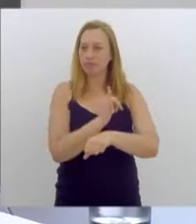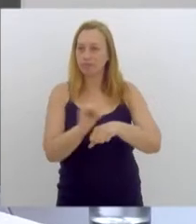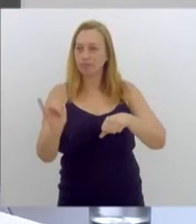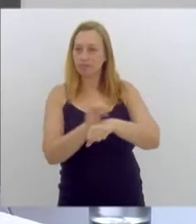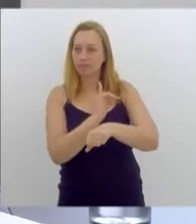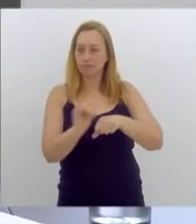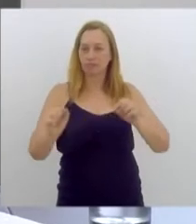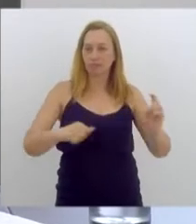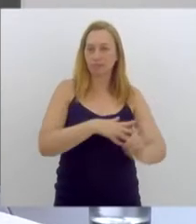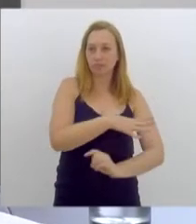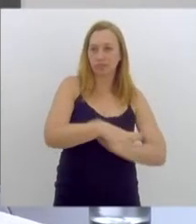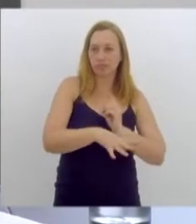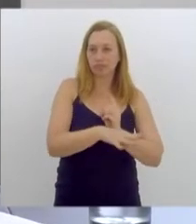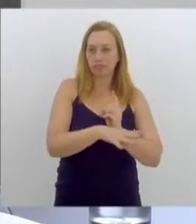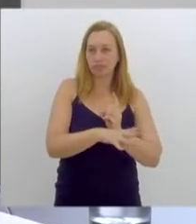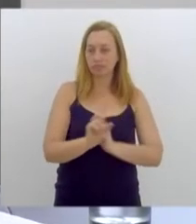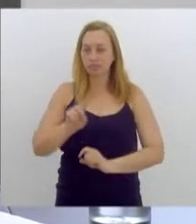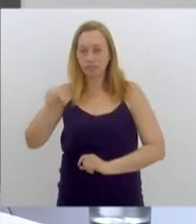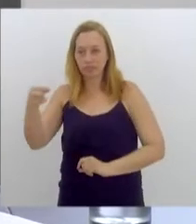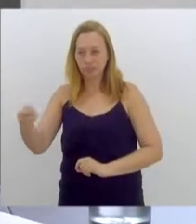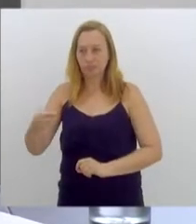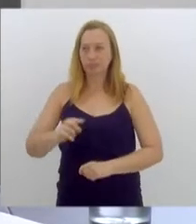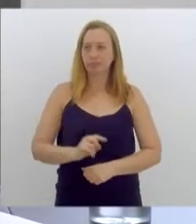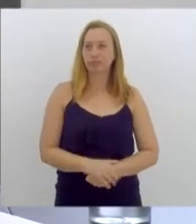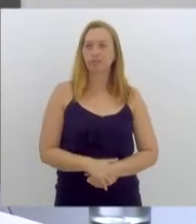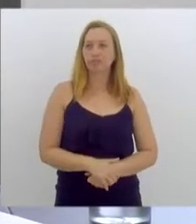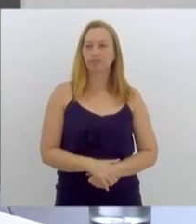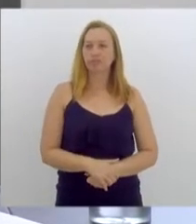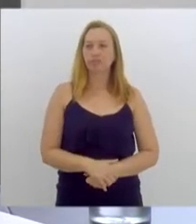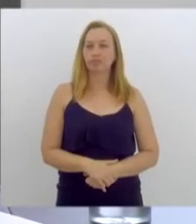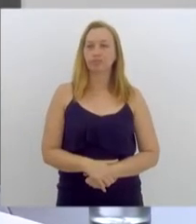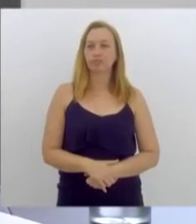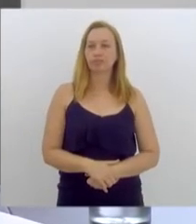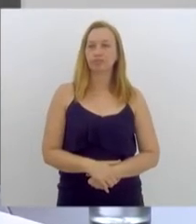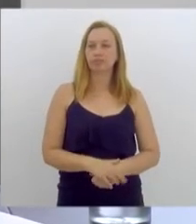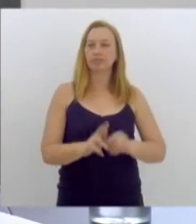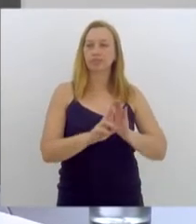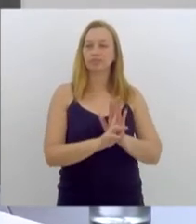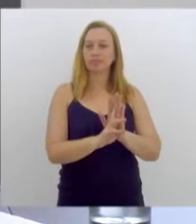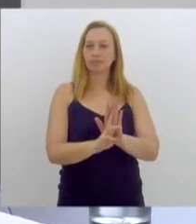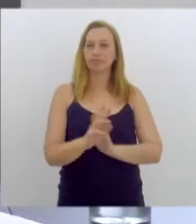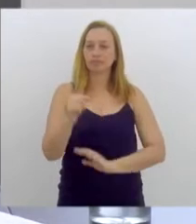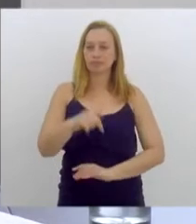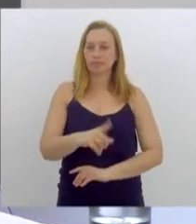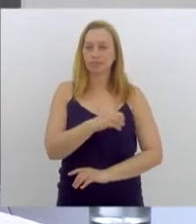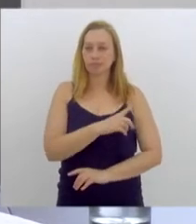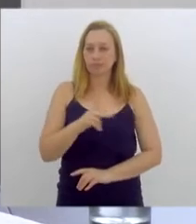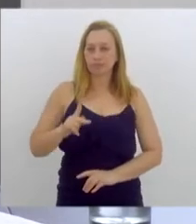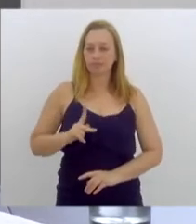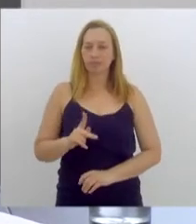social e outros representante aqui da nossa defensoria